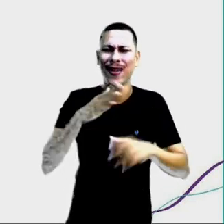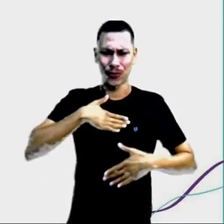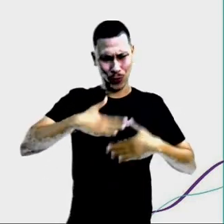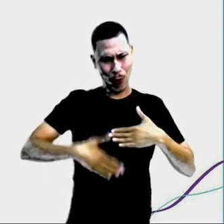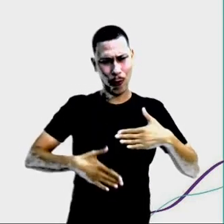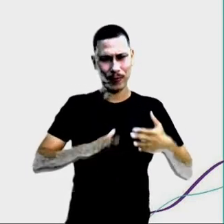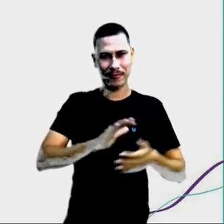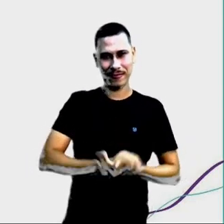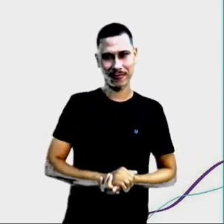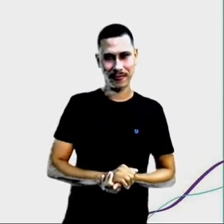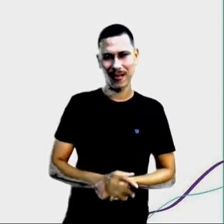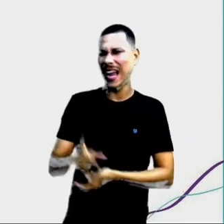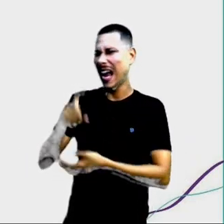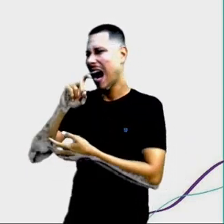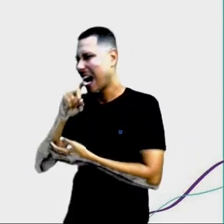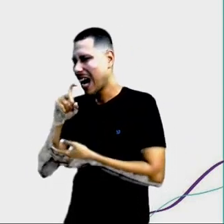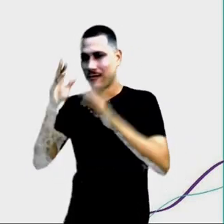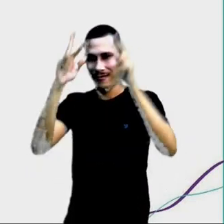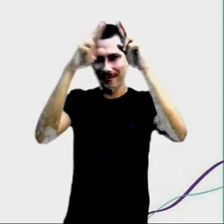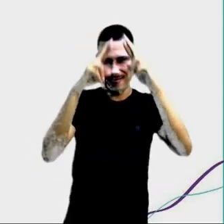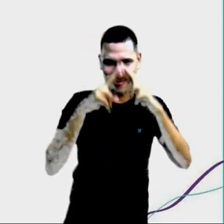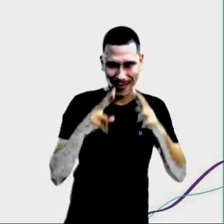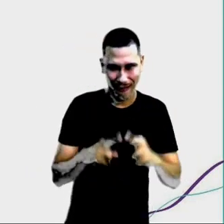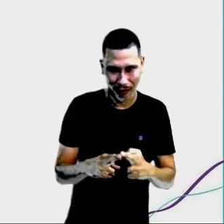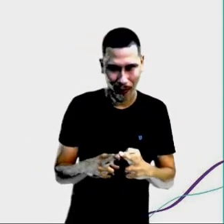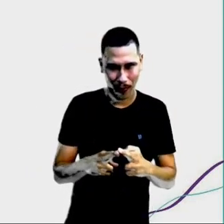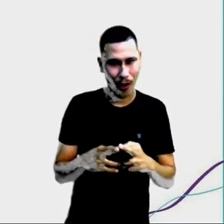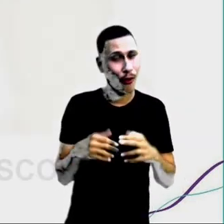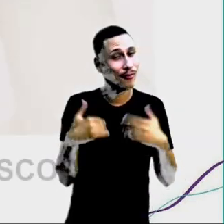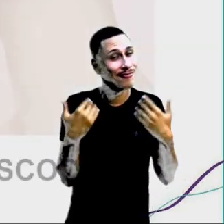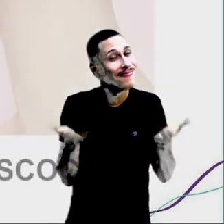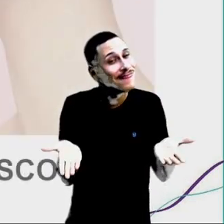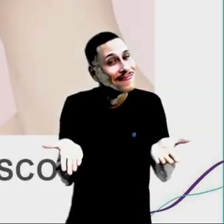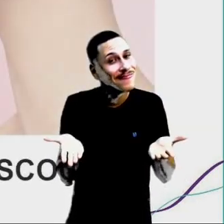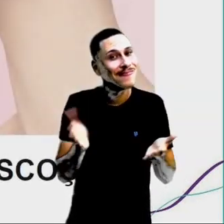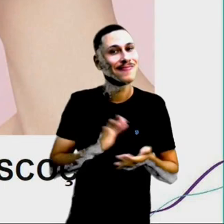corpo? O osso rima com